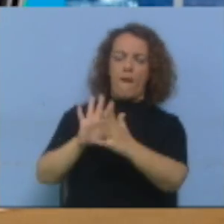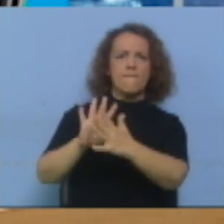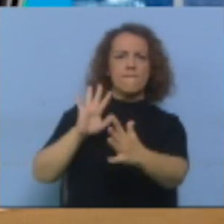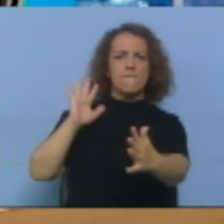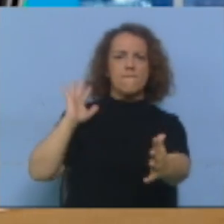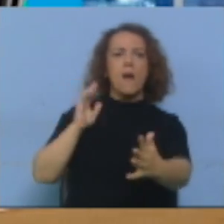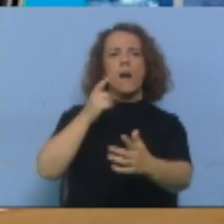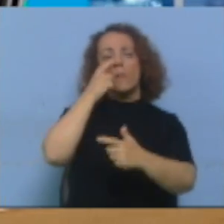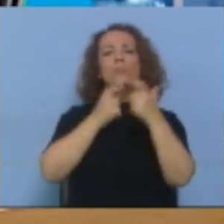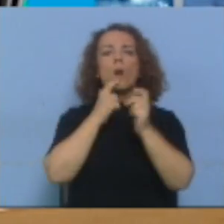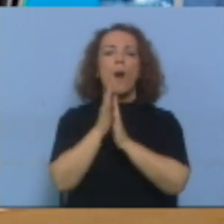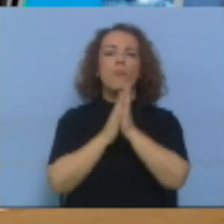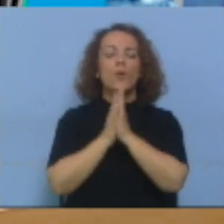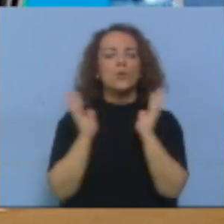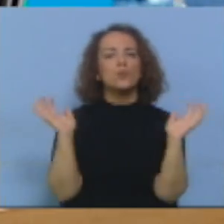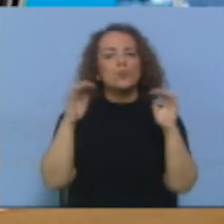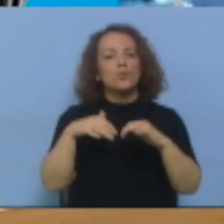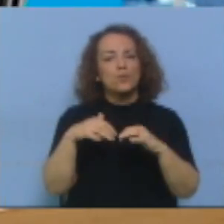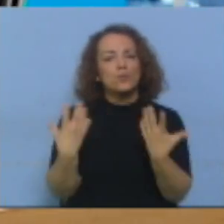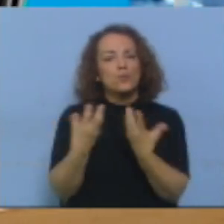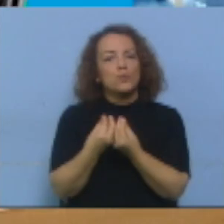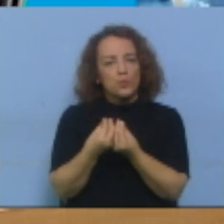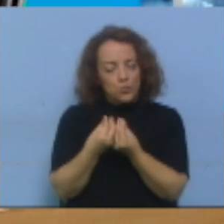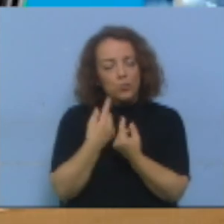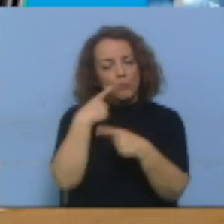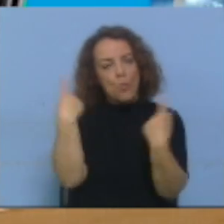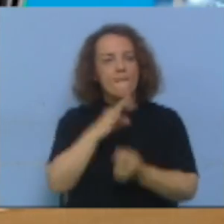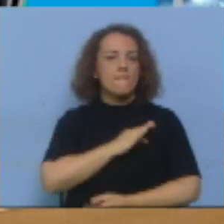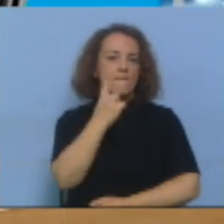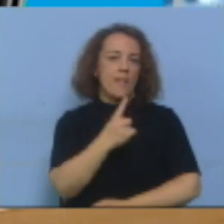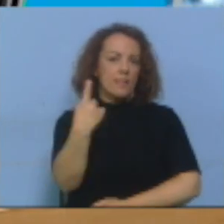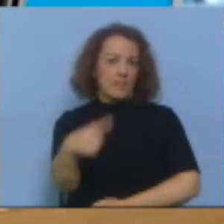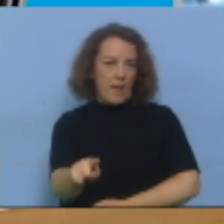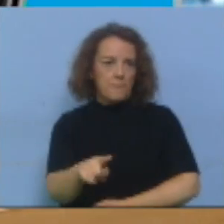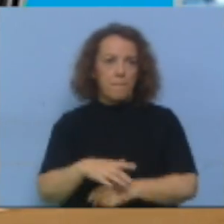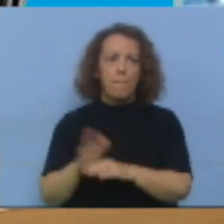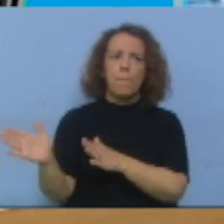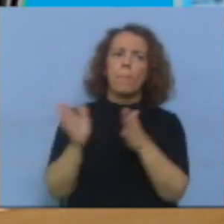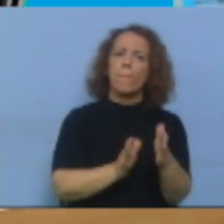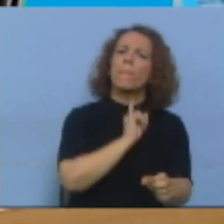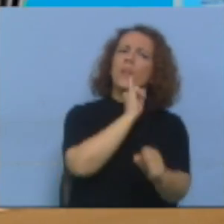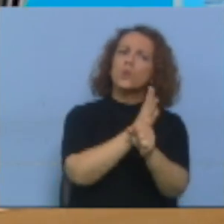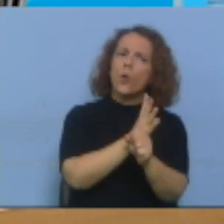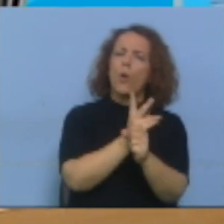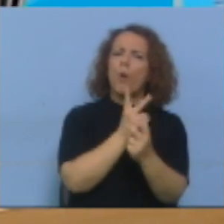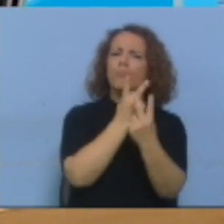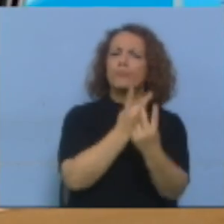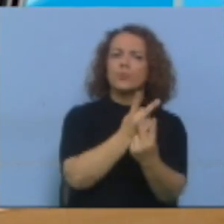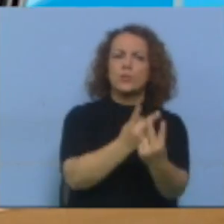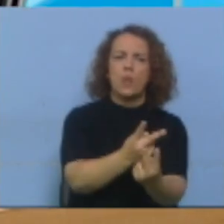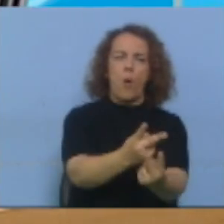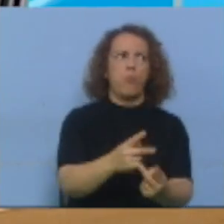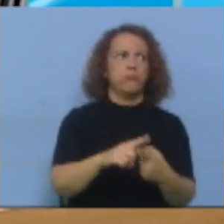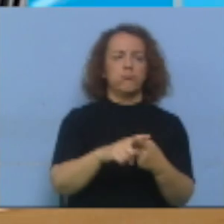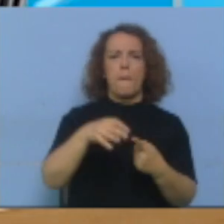das pessoas se reunirem e manifestarem também aí a sua fé. E mesmo de outras procissões dos